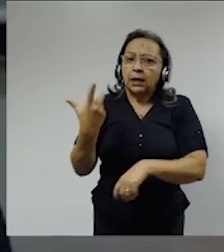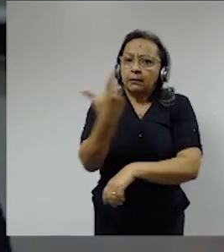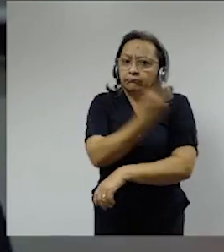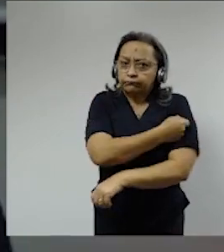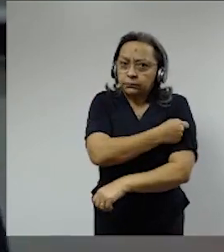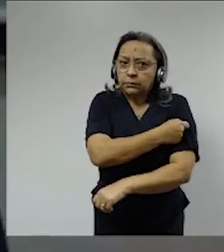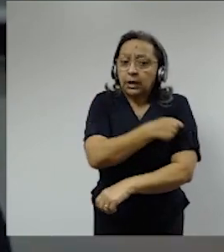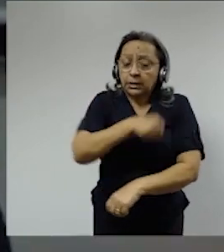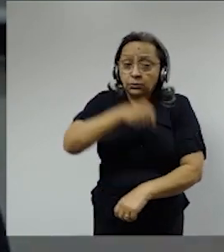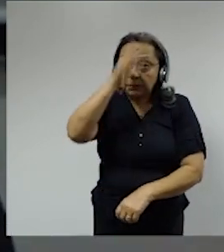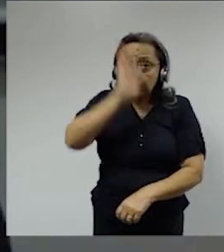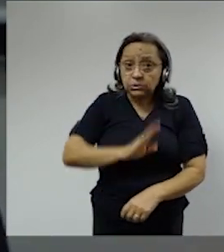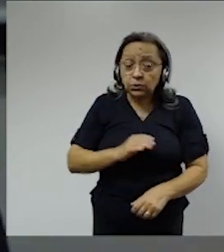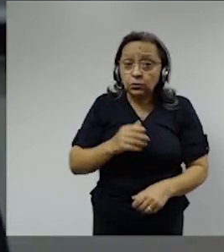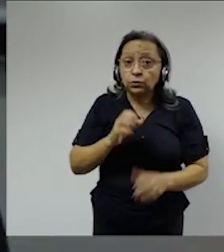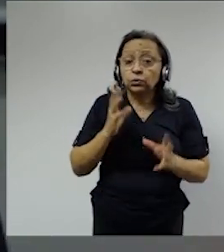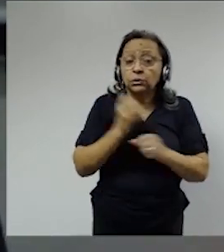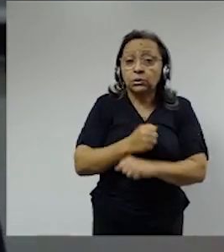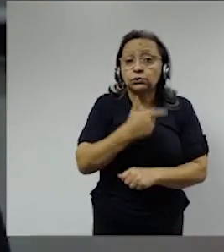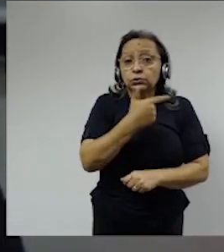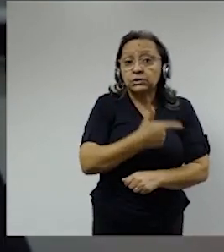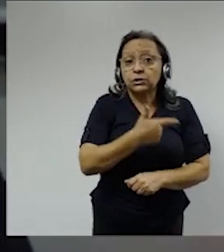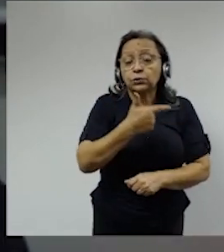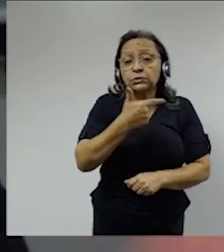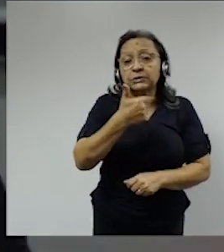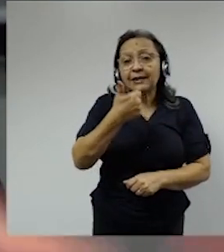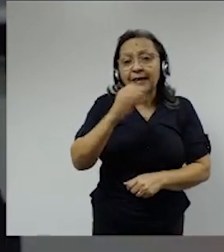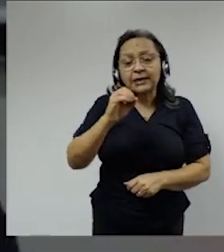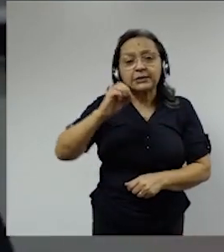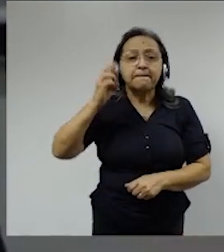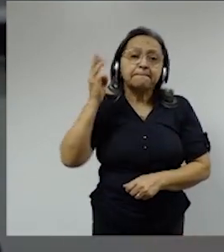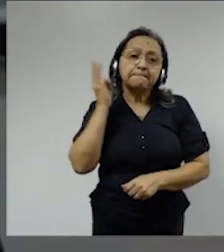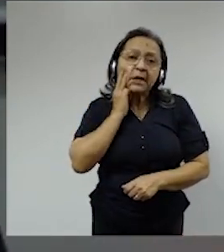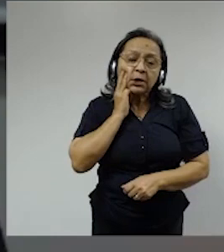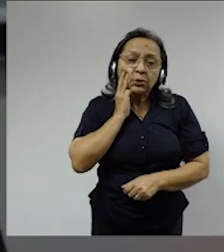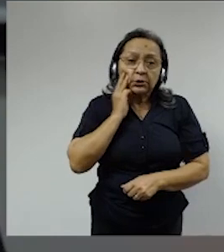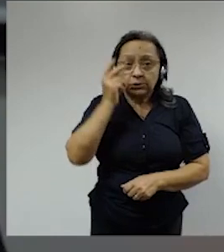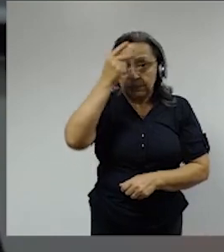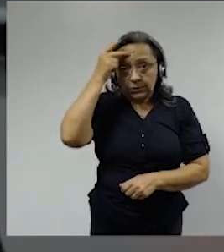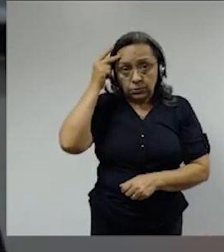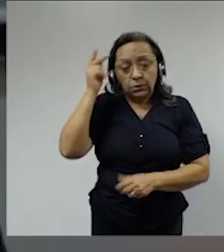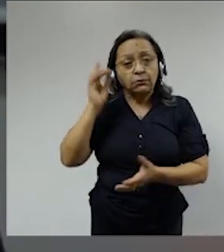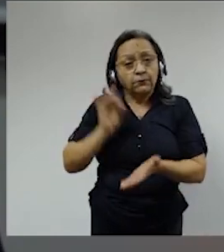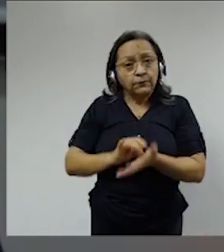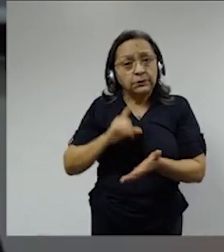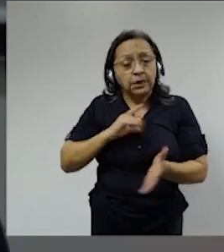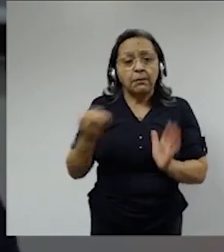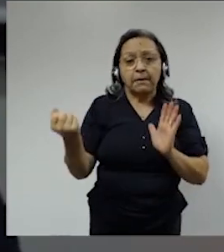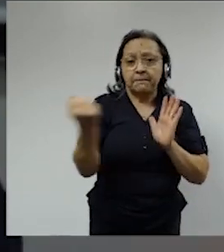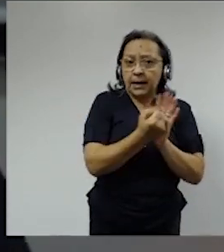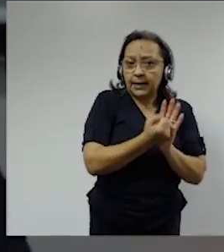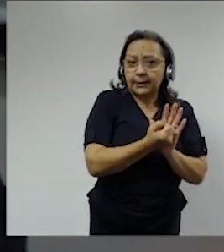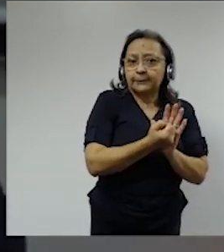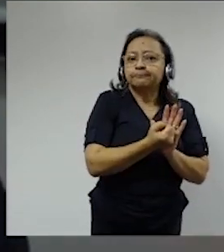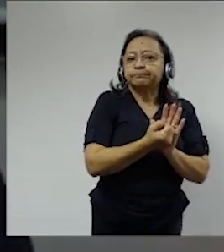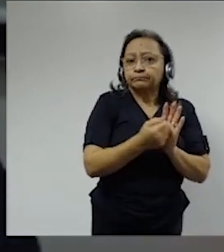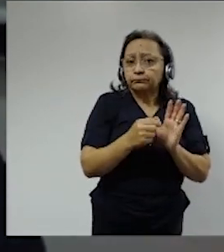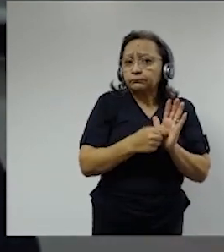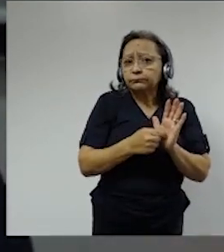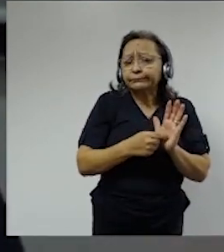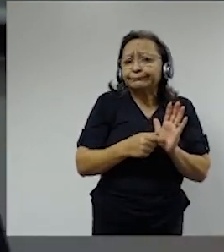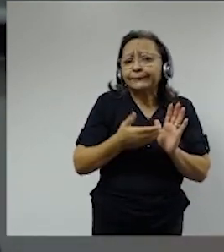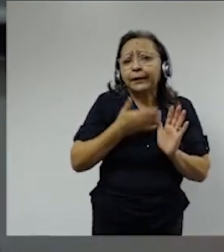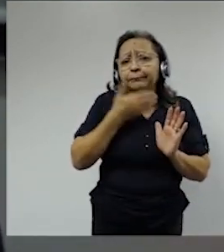de pessoas, né? O fato de haver uma proteção patentária ou não, como eu falei, isso é algo que se resolve em